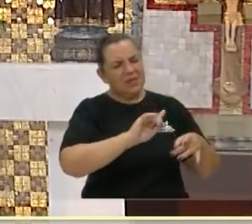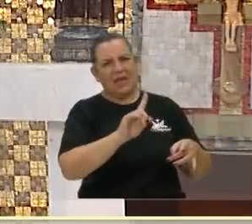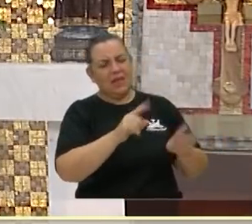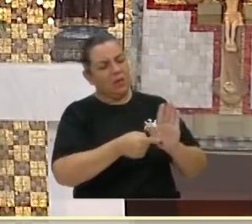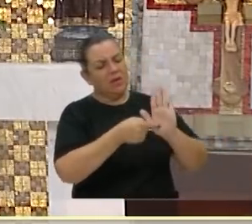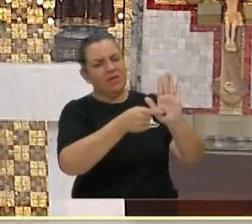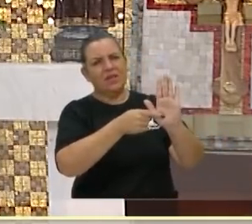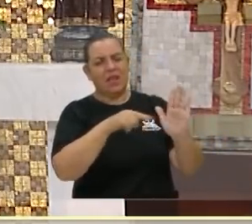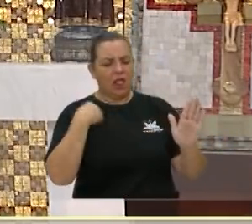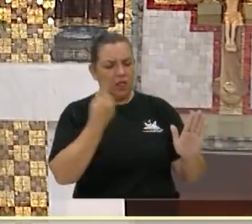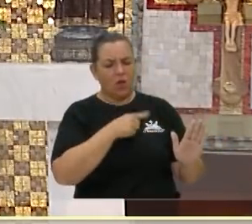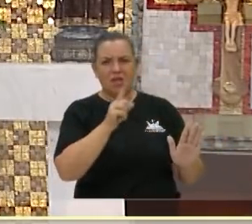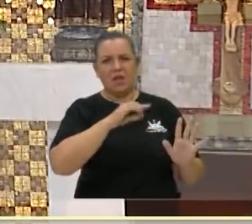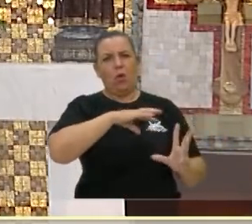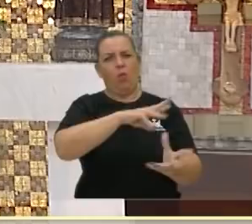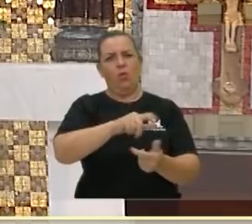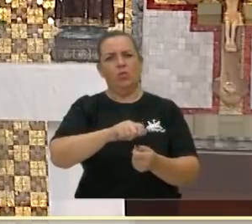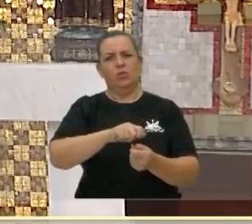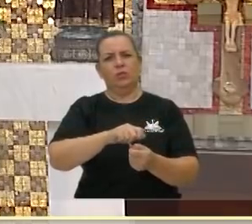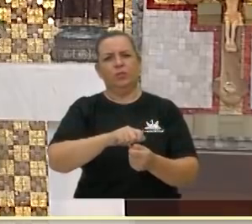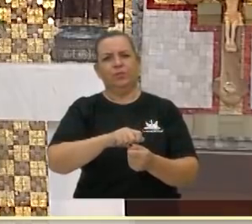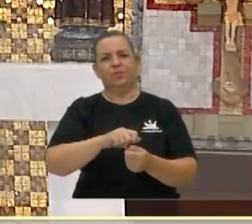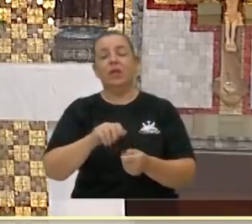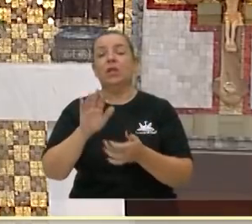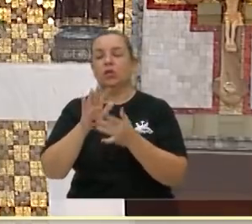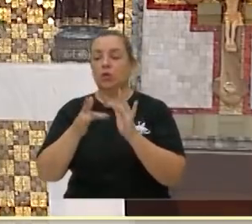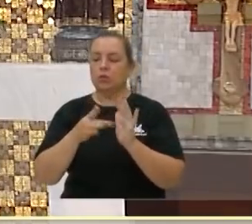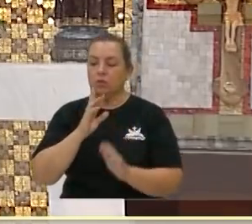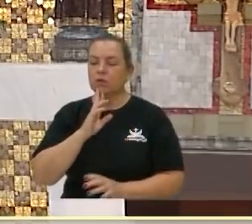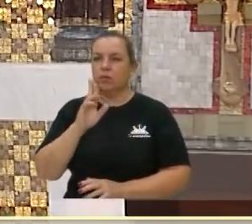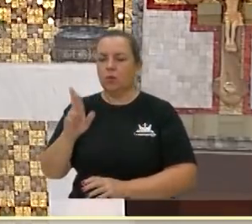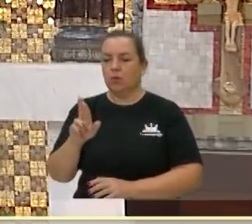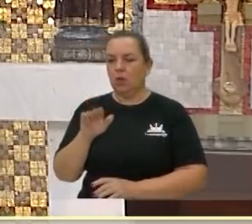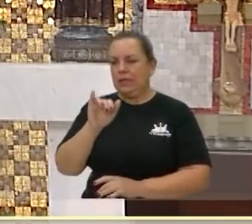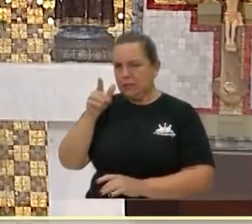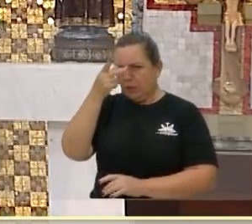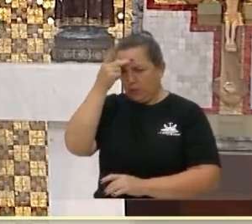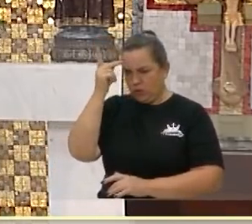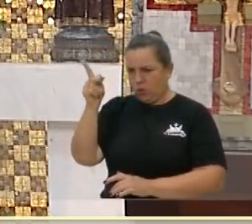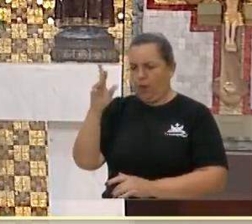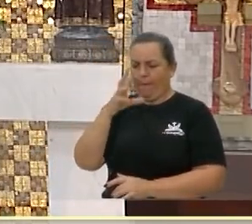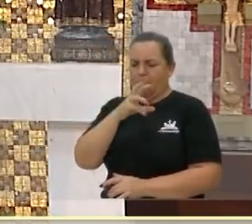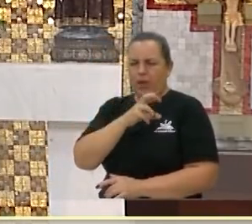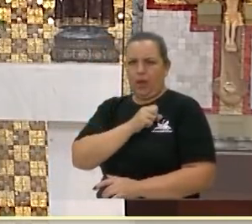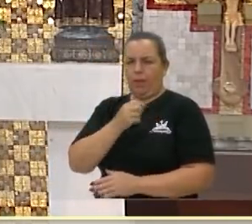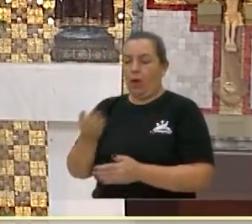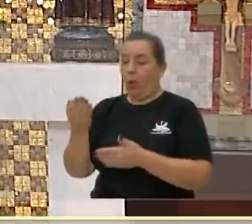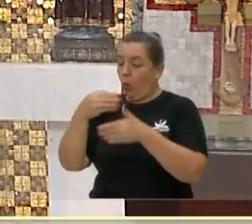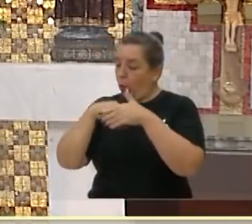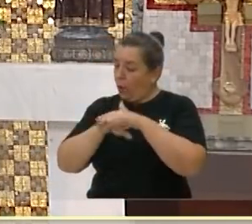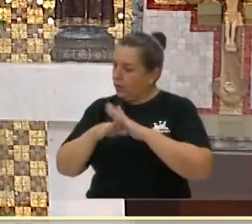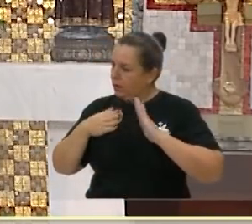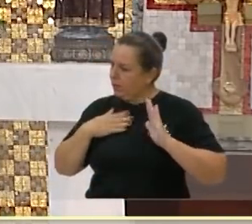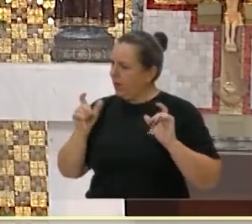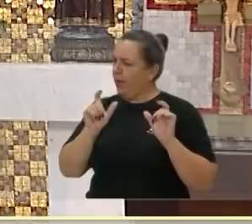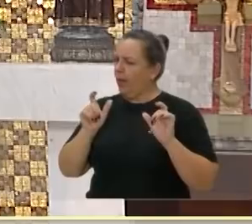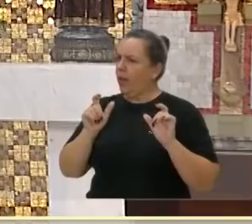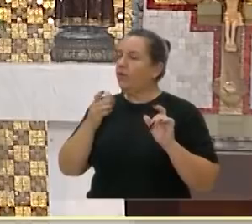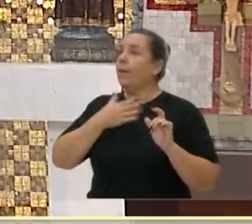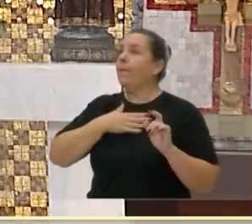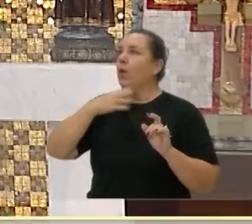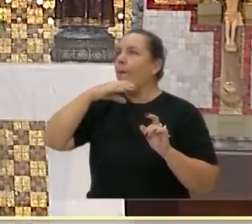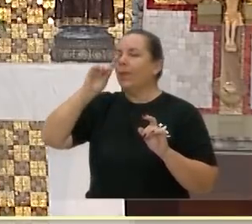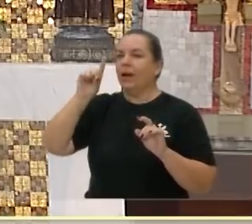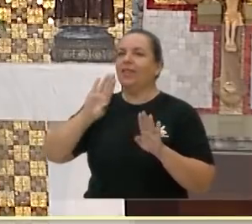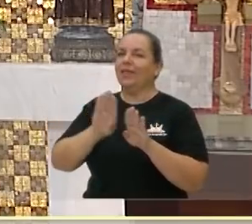mundo? Jesus respondeu-lhe: se alguém me ama, guardará minha palavra e meu Pai o